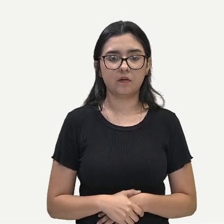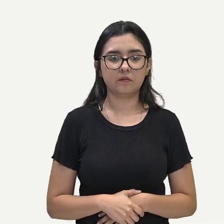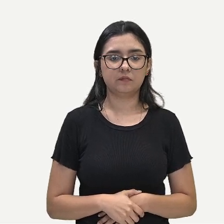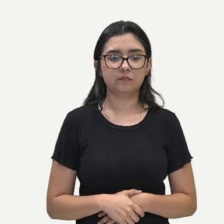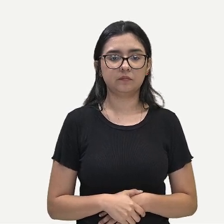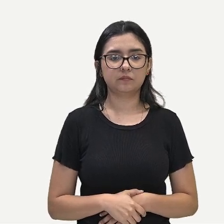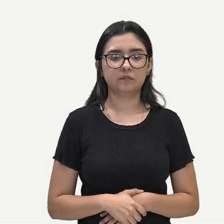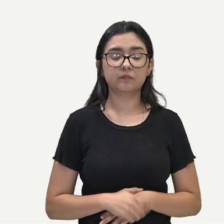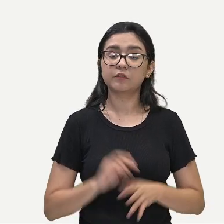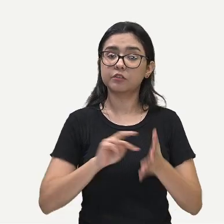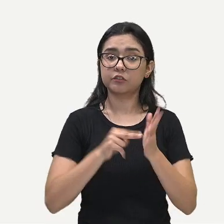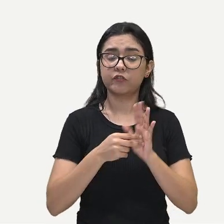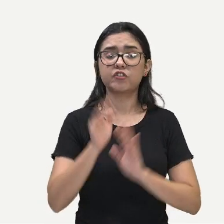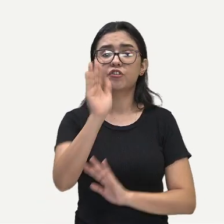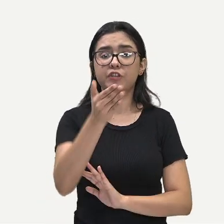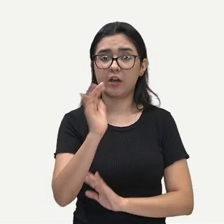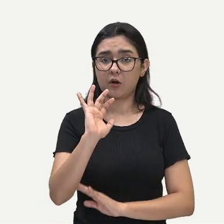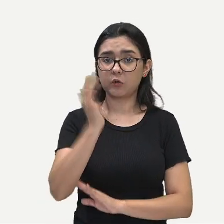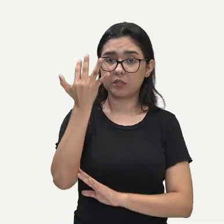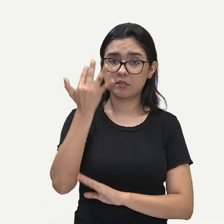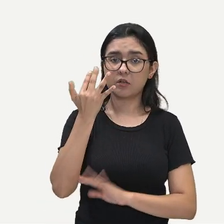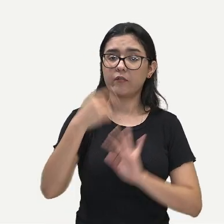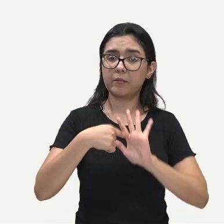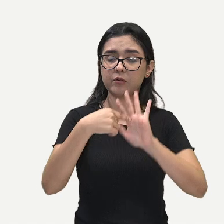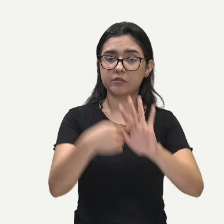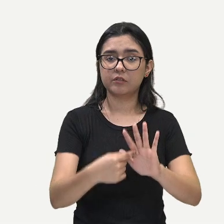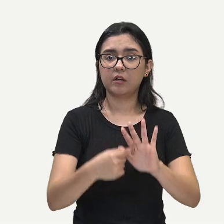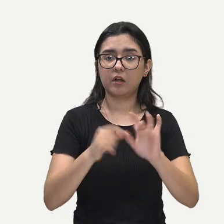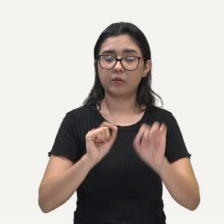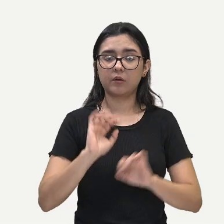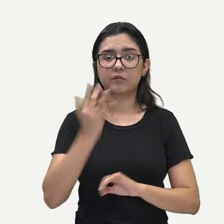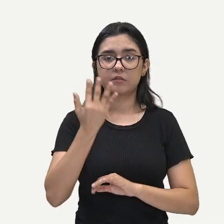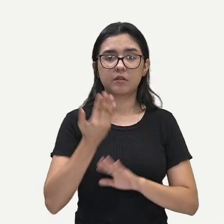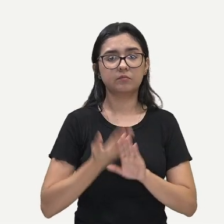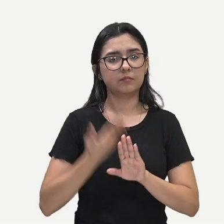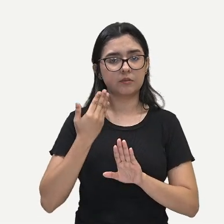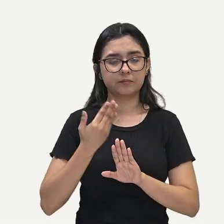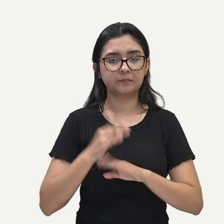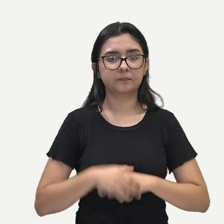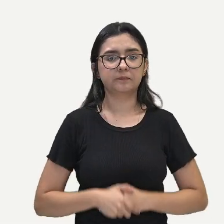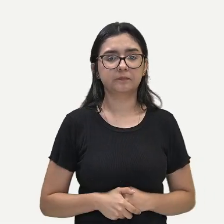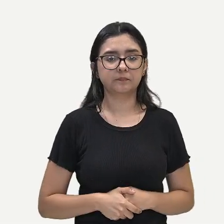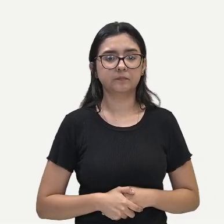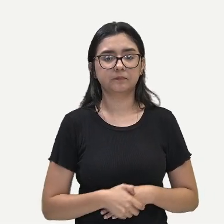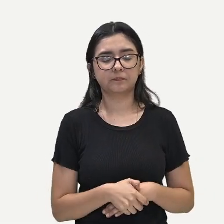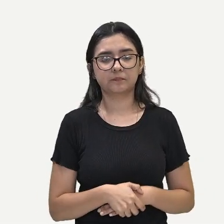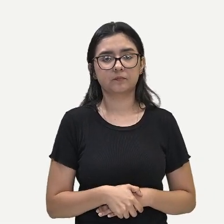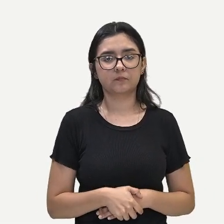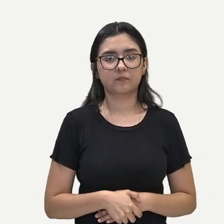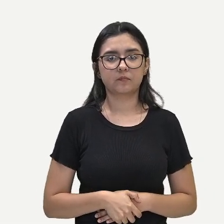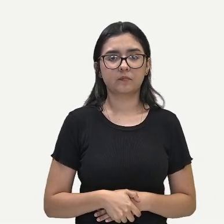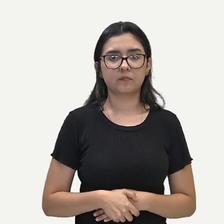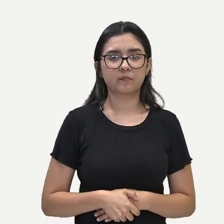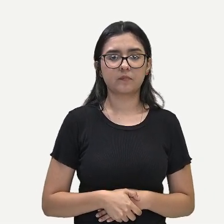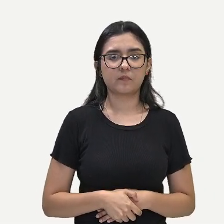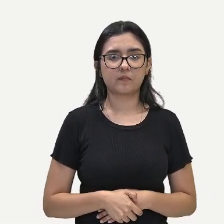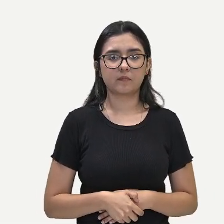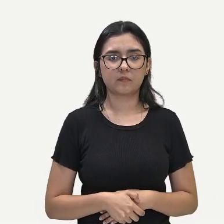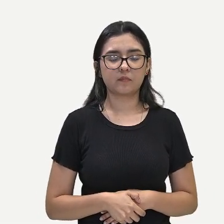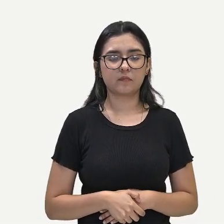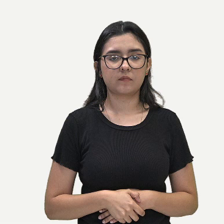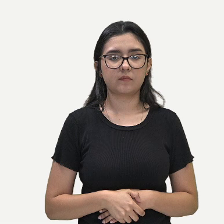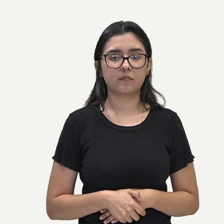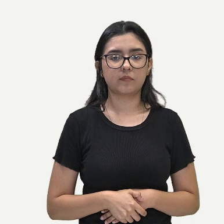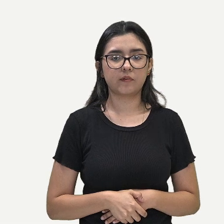pontuais, ou seja, que já aconteceram em determinado ponto. A menudo se utiliza em orações junto com